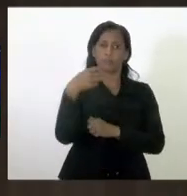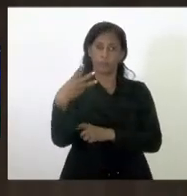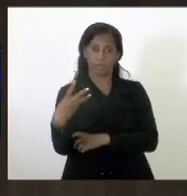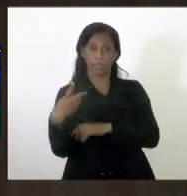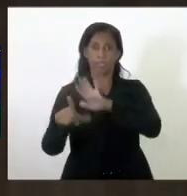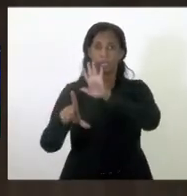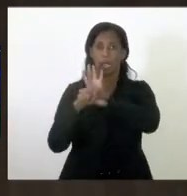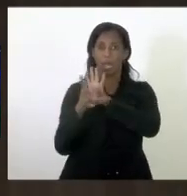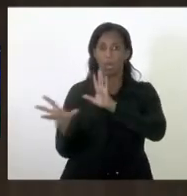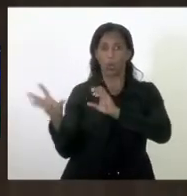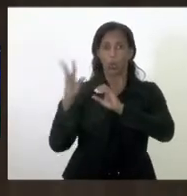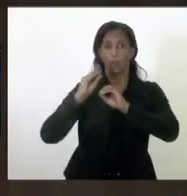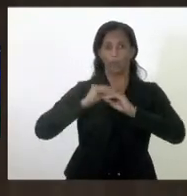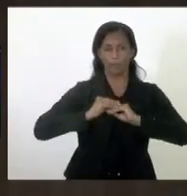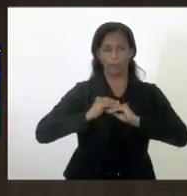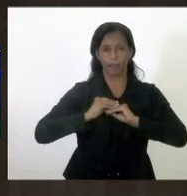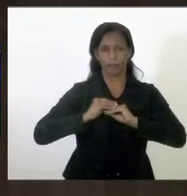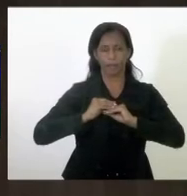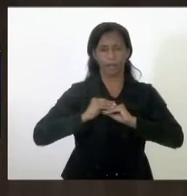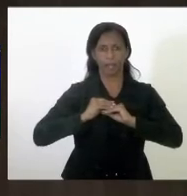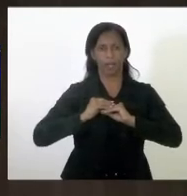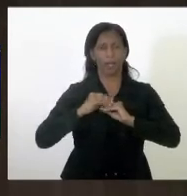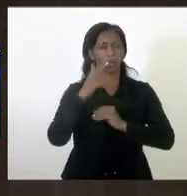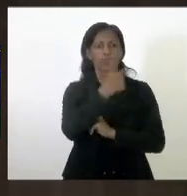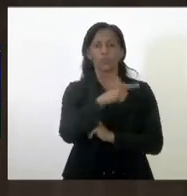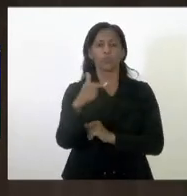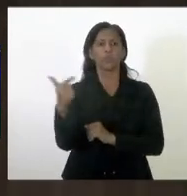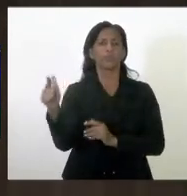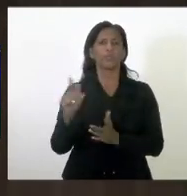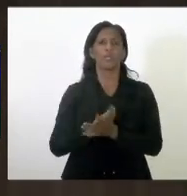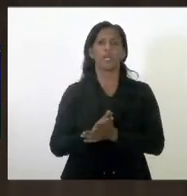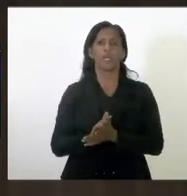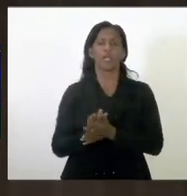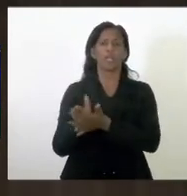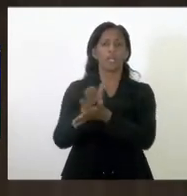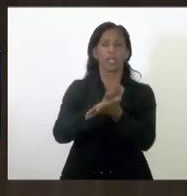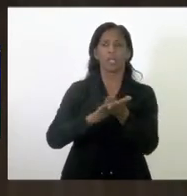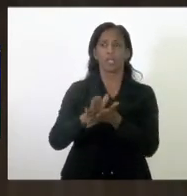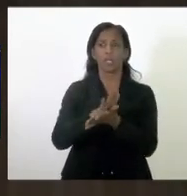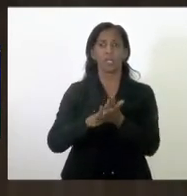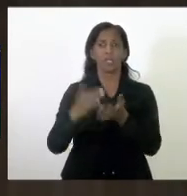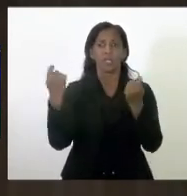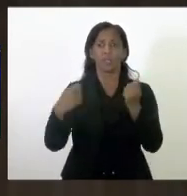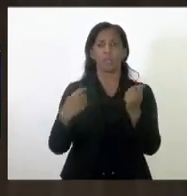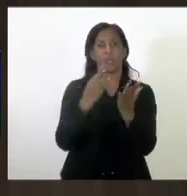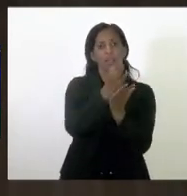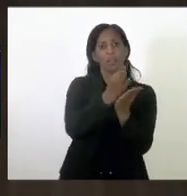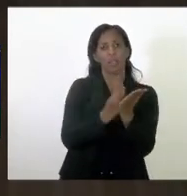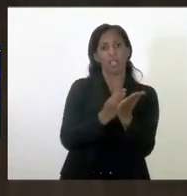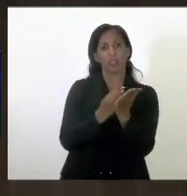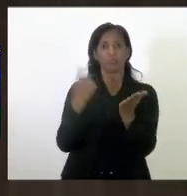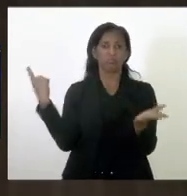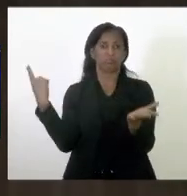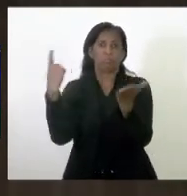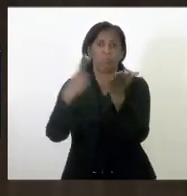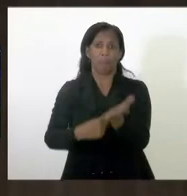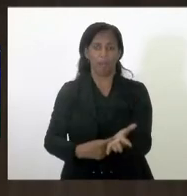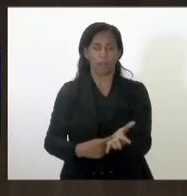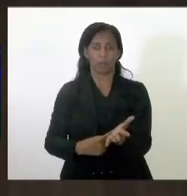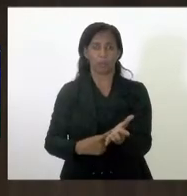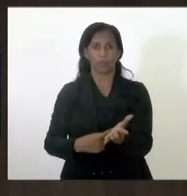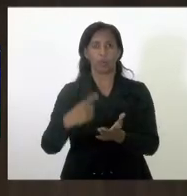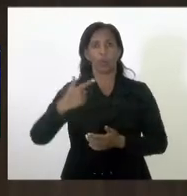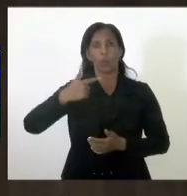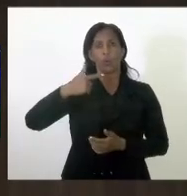na Lei Complementar 101, nenhum dispositivo legal que necessite ter estudo de impacto. O que o deputado Márcio